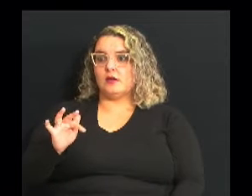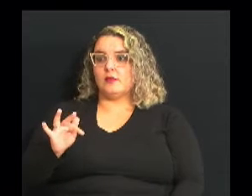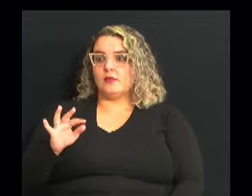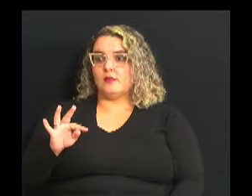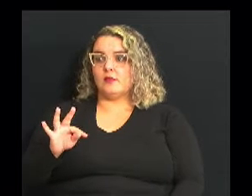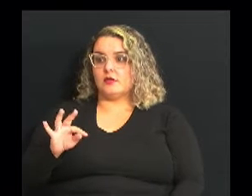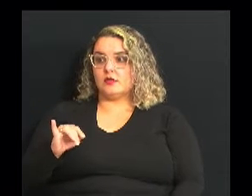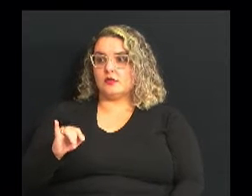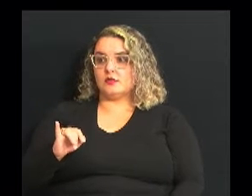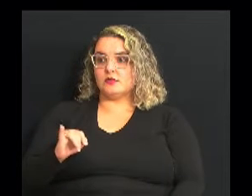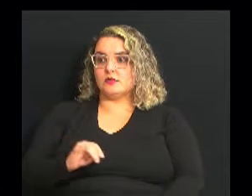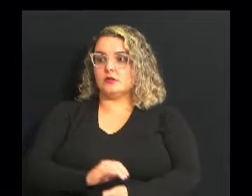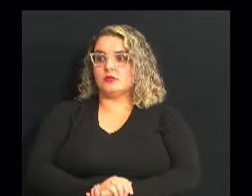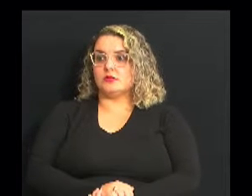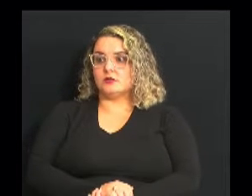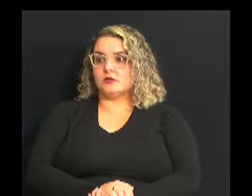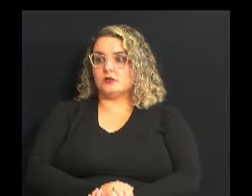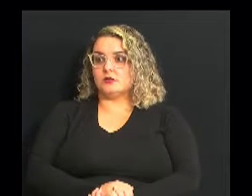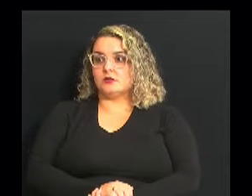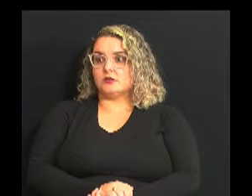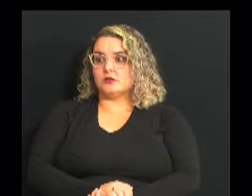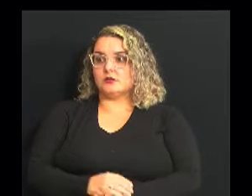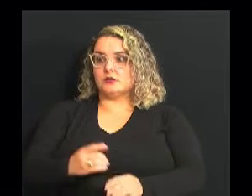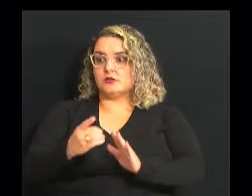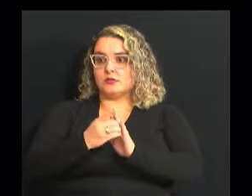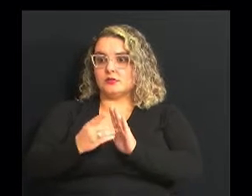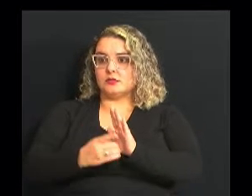inclusive, do ano passado, o decreto CEAFIC, né?